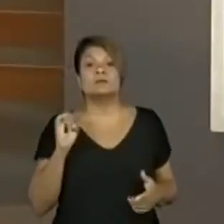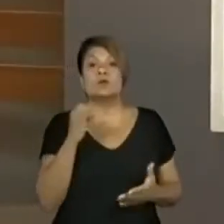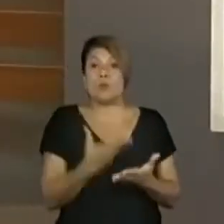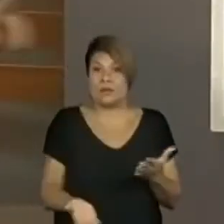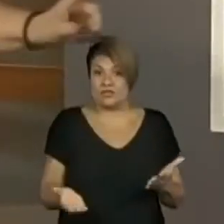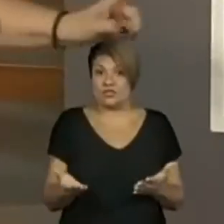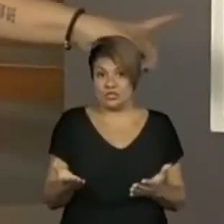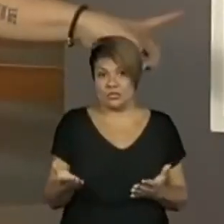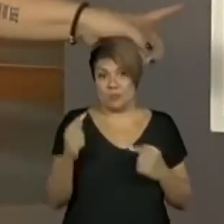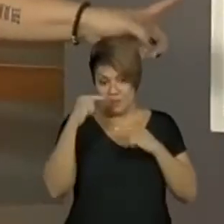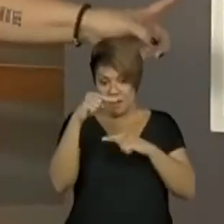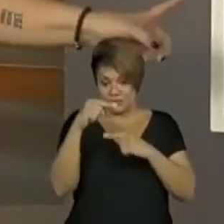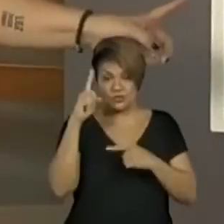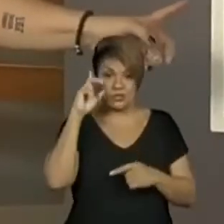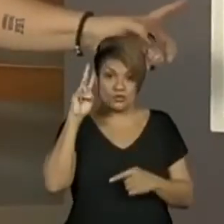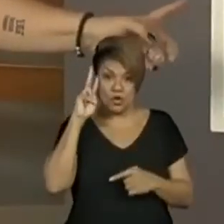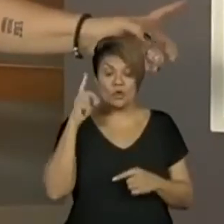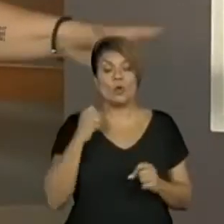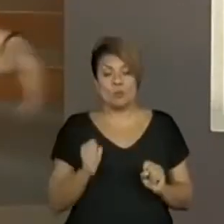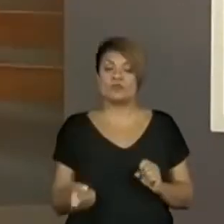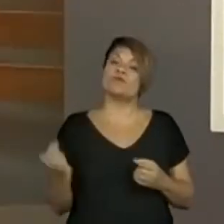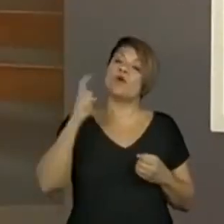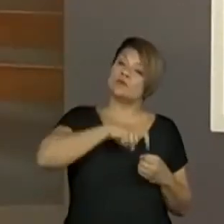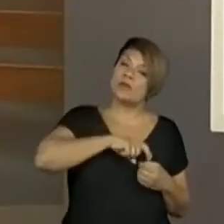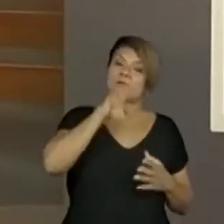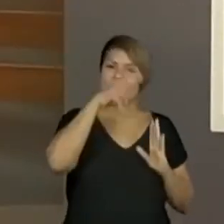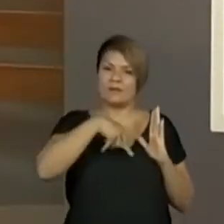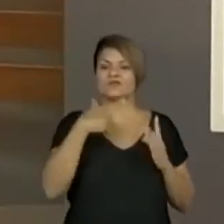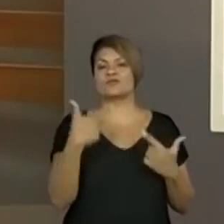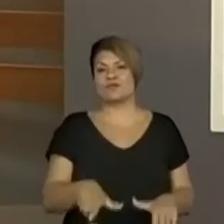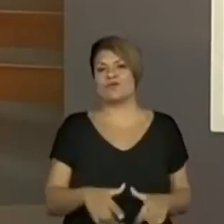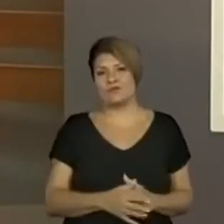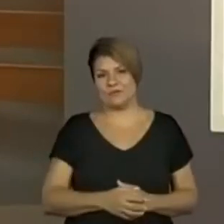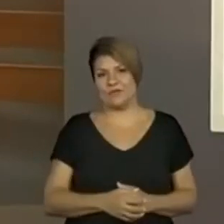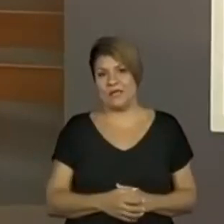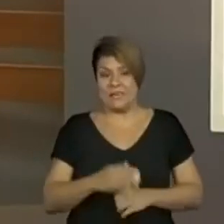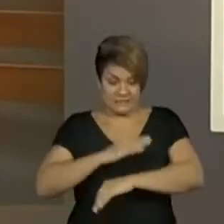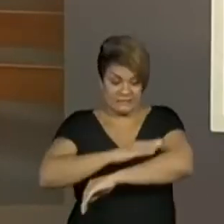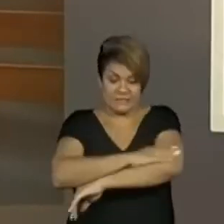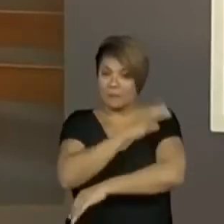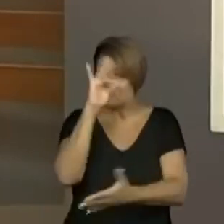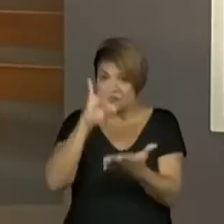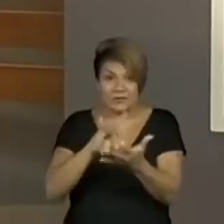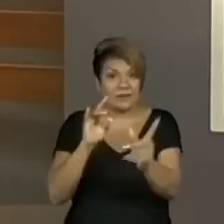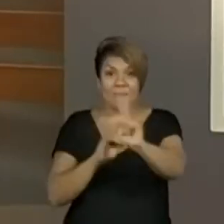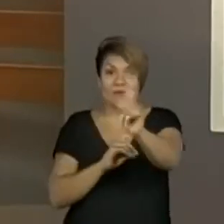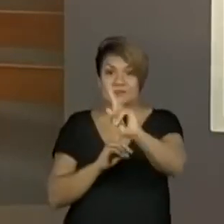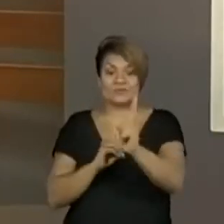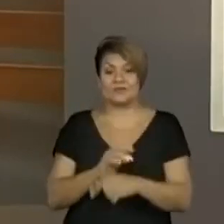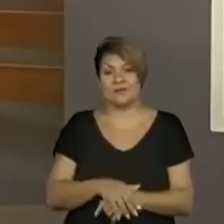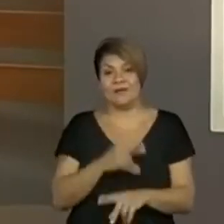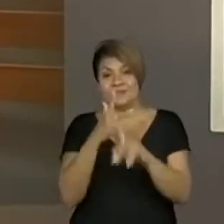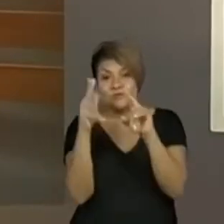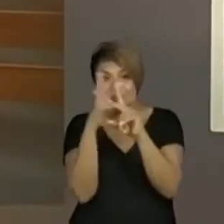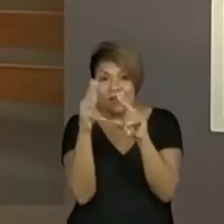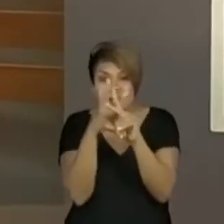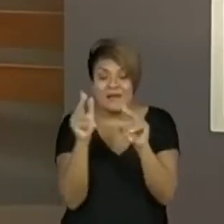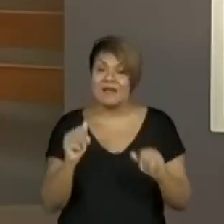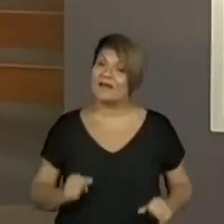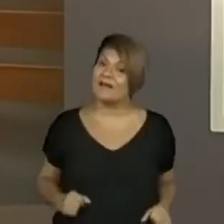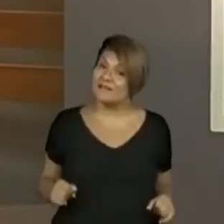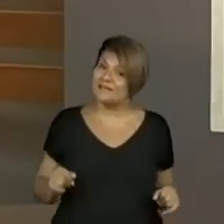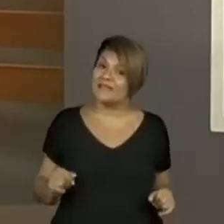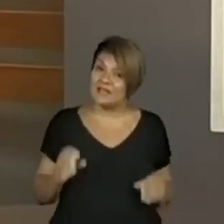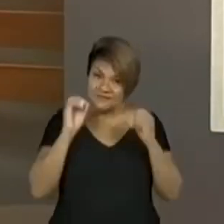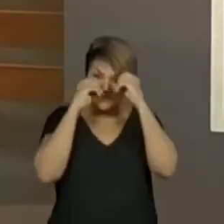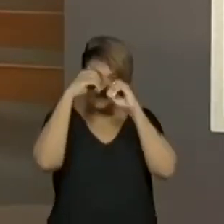eu começo a ter certeza. Então, nessa leitura de imagem, eu tenho um sapo que não é um sapo. Quem que é? Isso. E se a gente não lê, a gente pensa que é um sapo